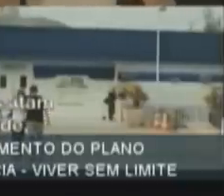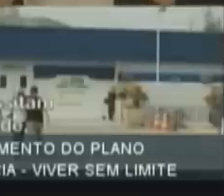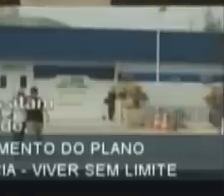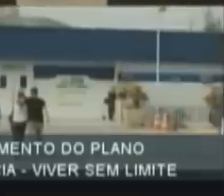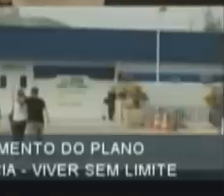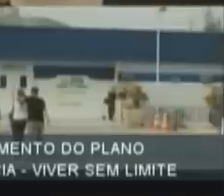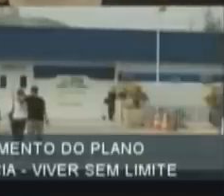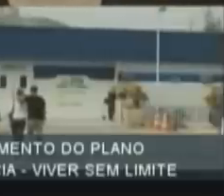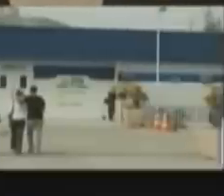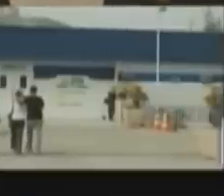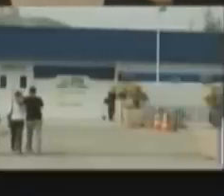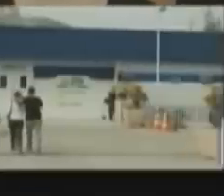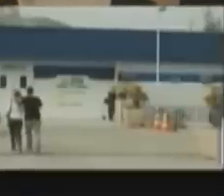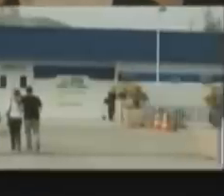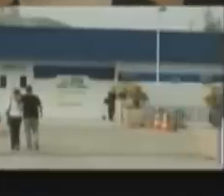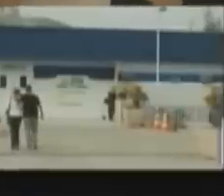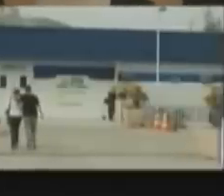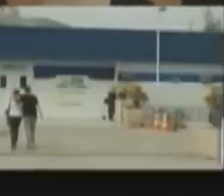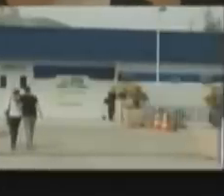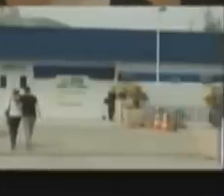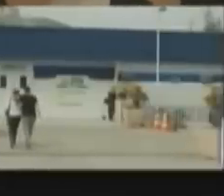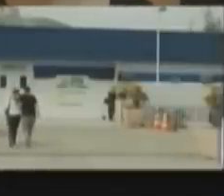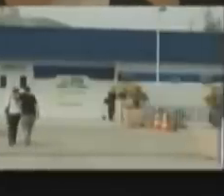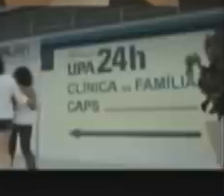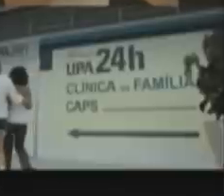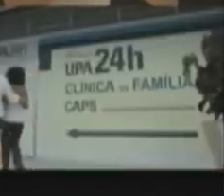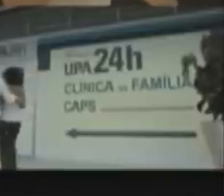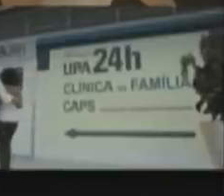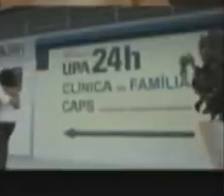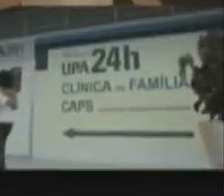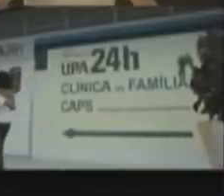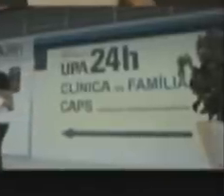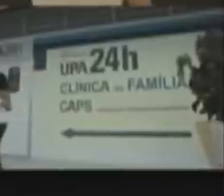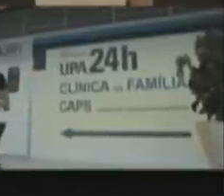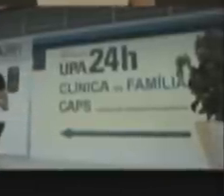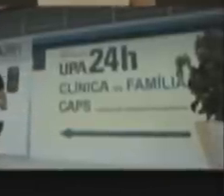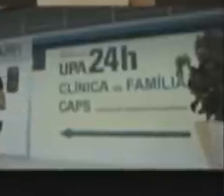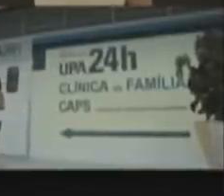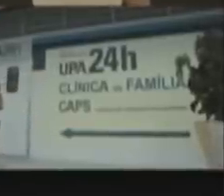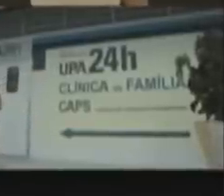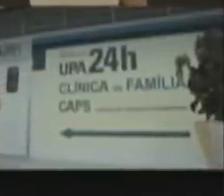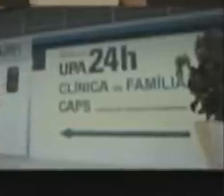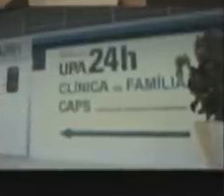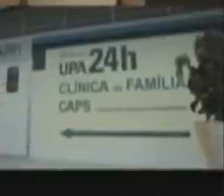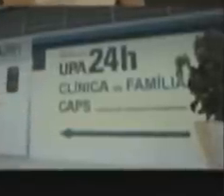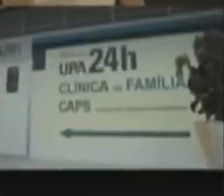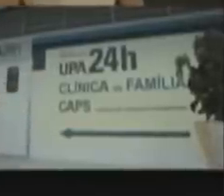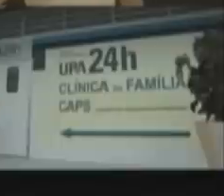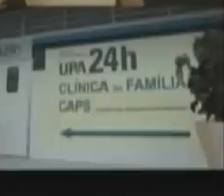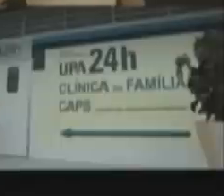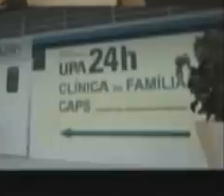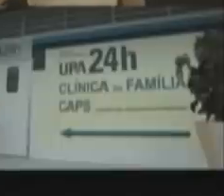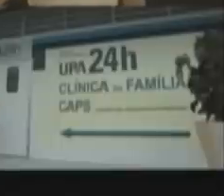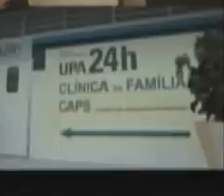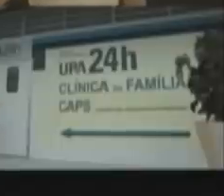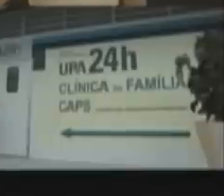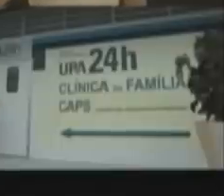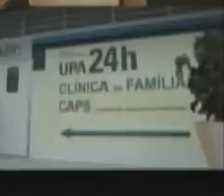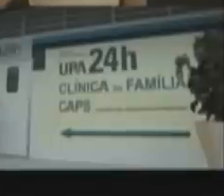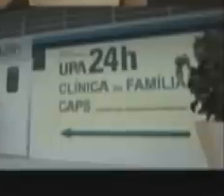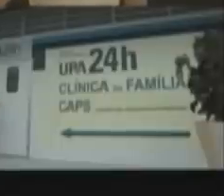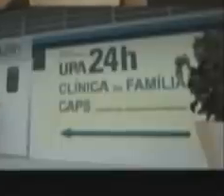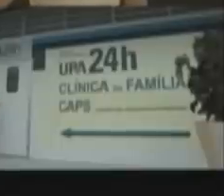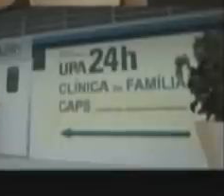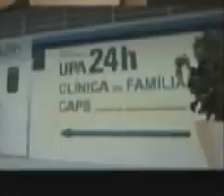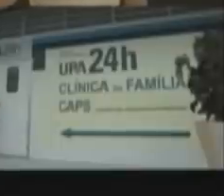saúde, seja para prevenir ou reabilitar deficiências. Vanessa segue sinalizando.